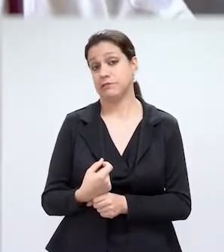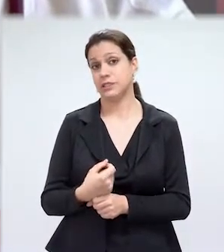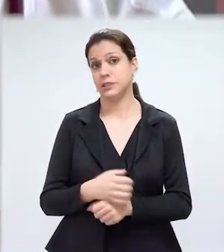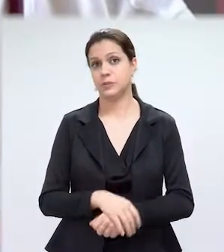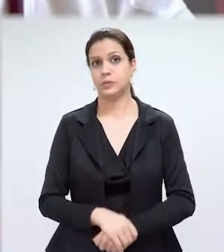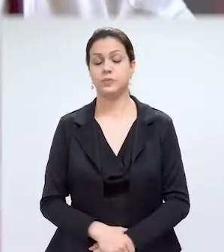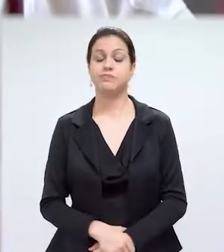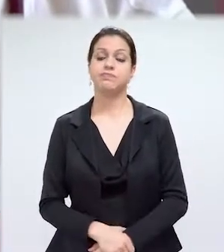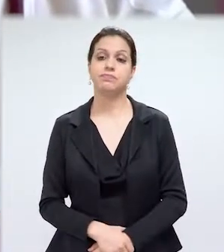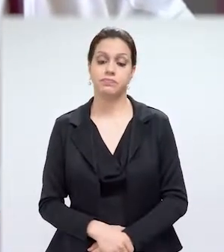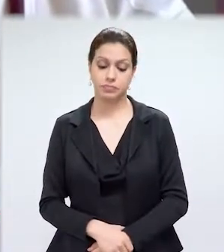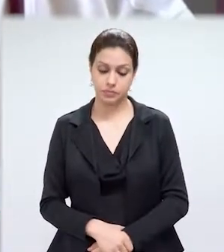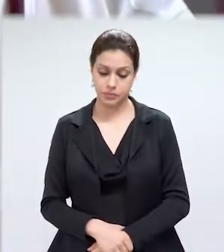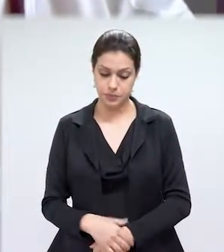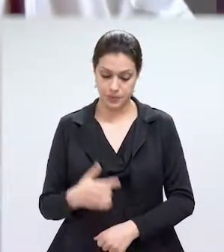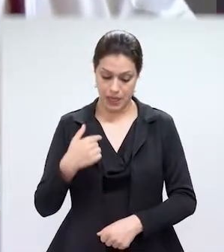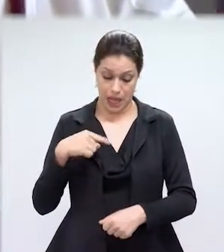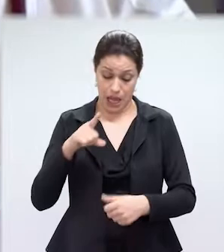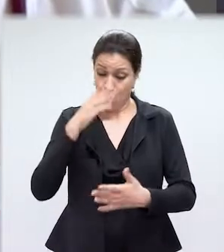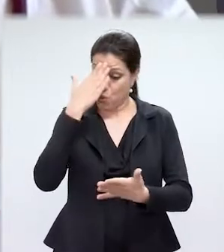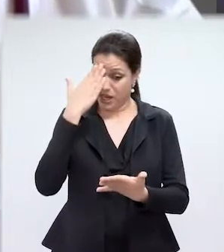alunos perderam 2020?